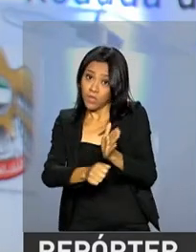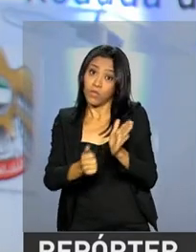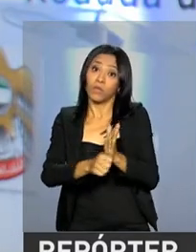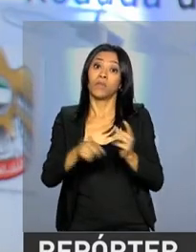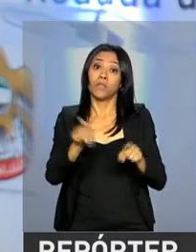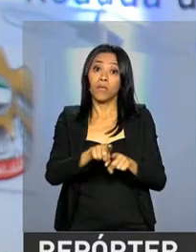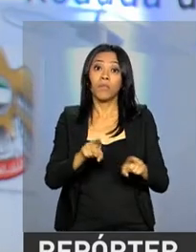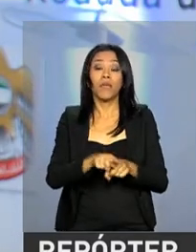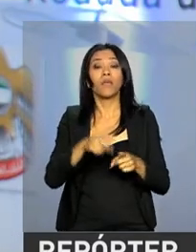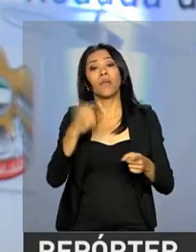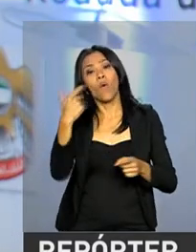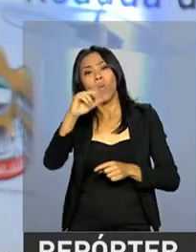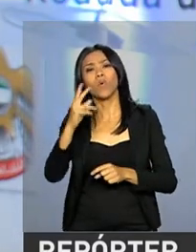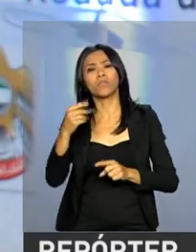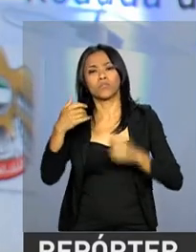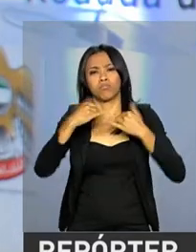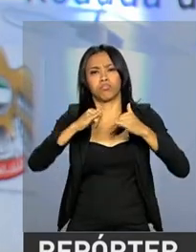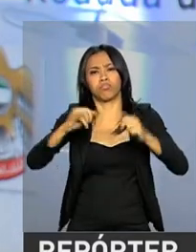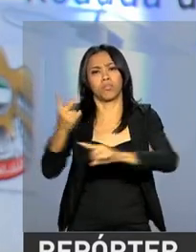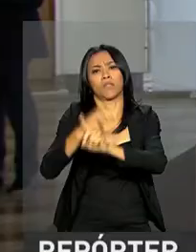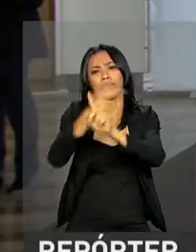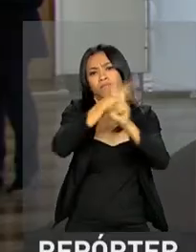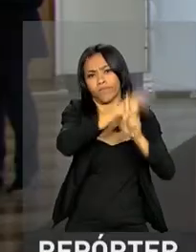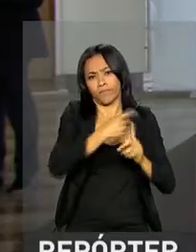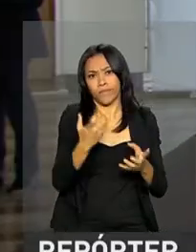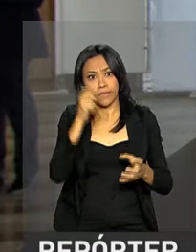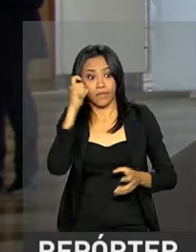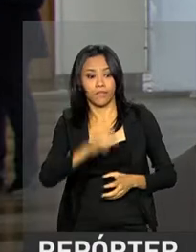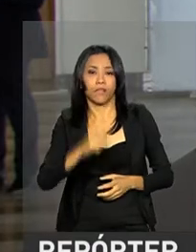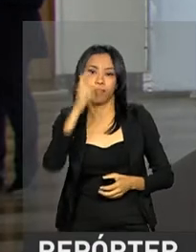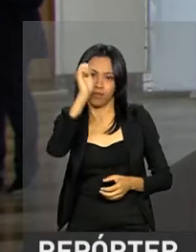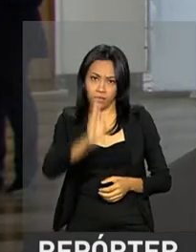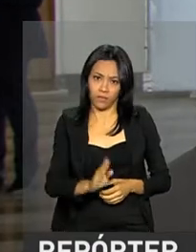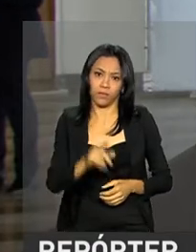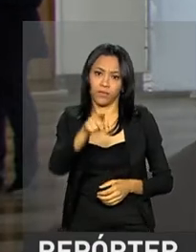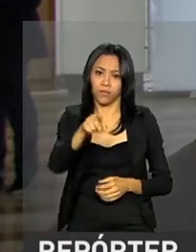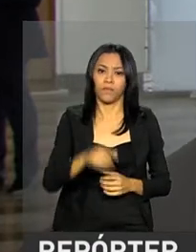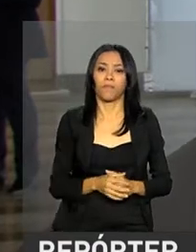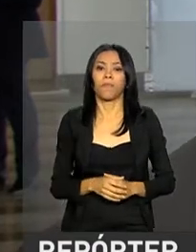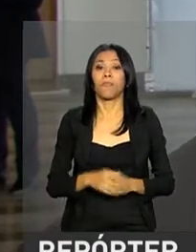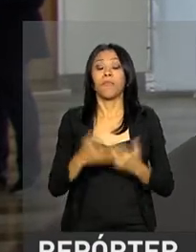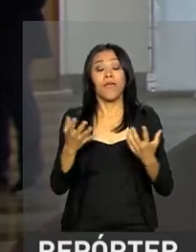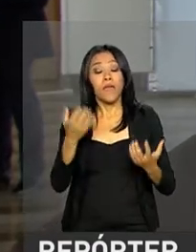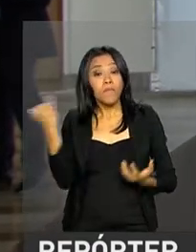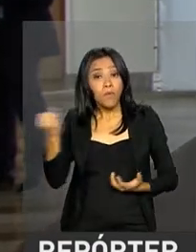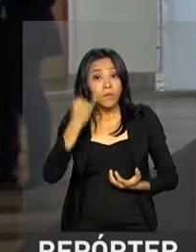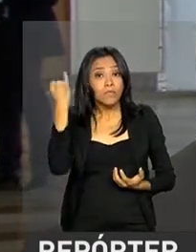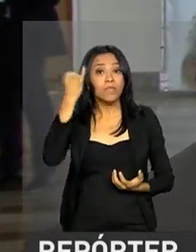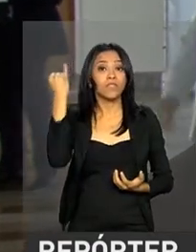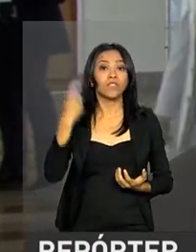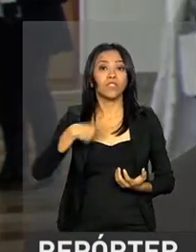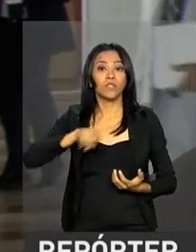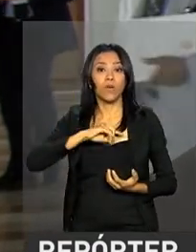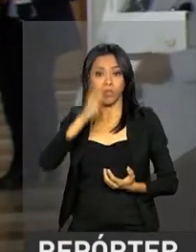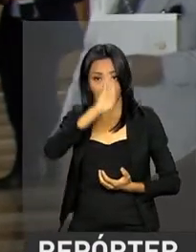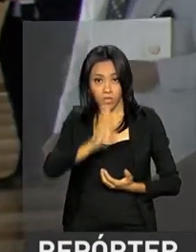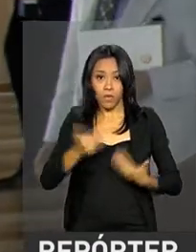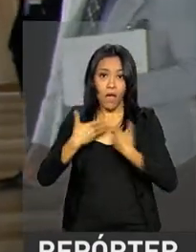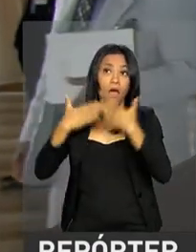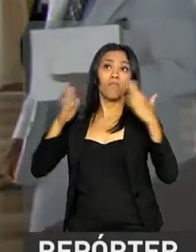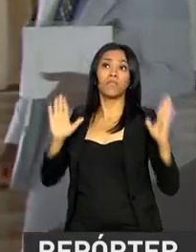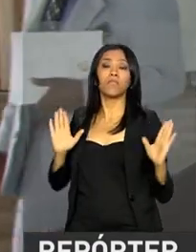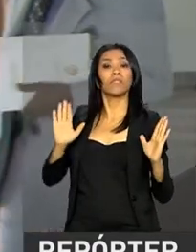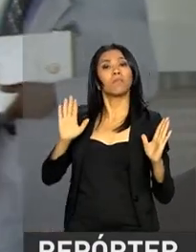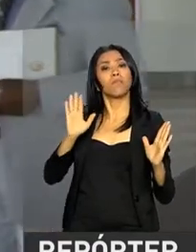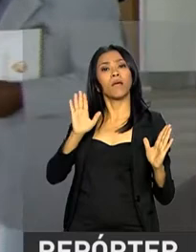estão interessados em negócios lucrativos. Muito importante a gente abrir pontes, portas para poder conhecer